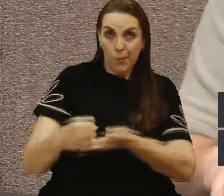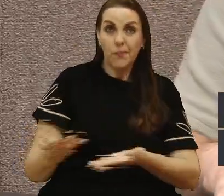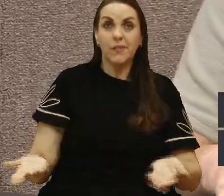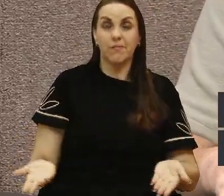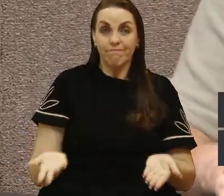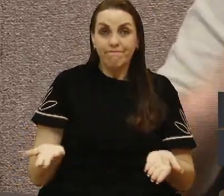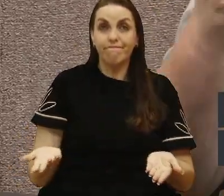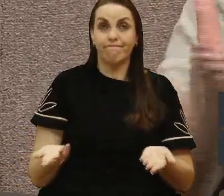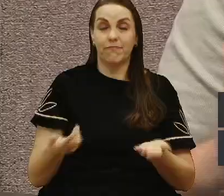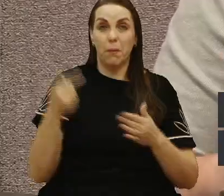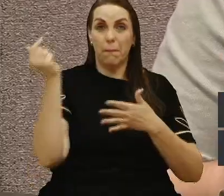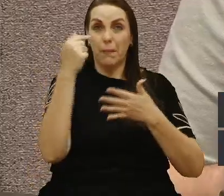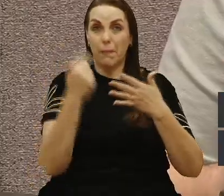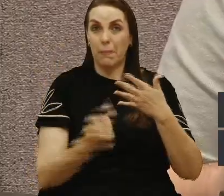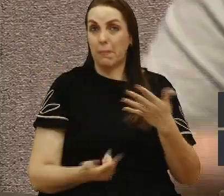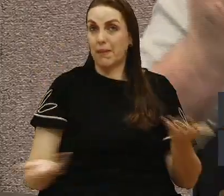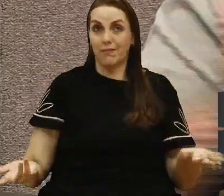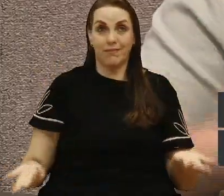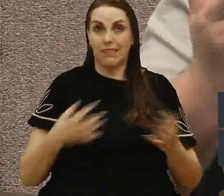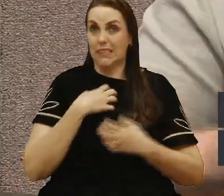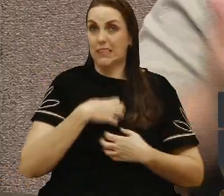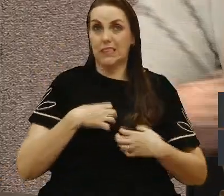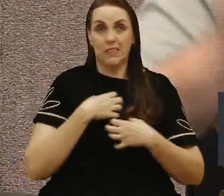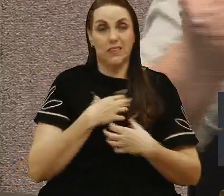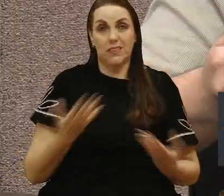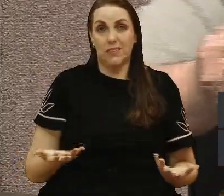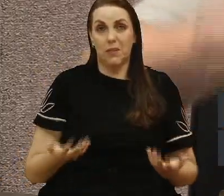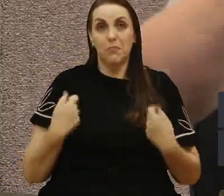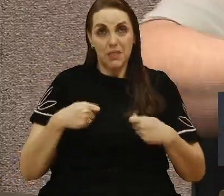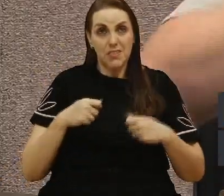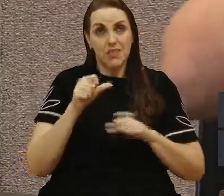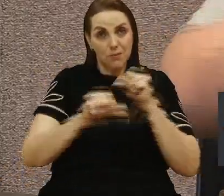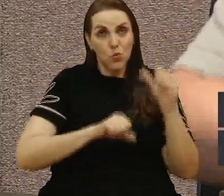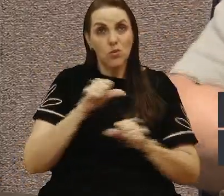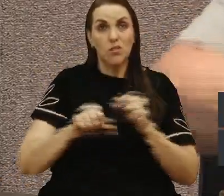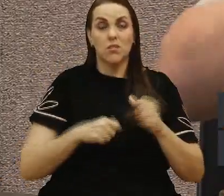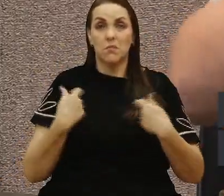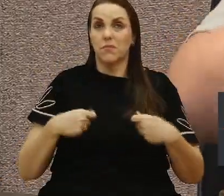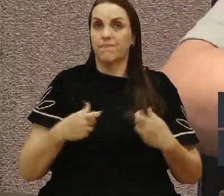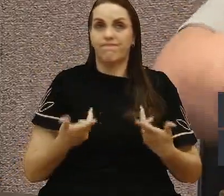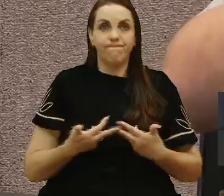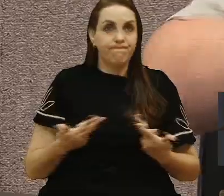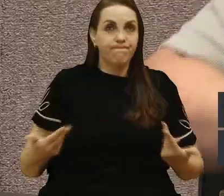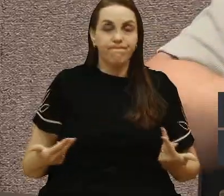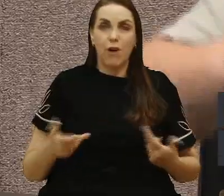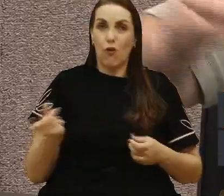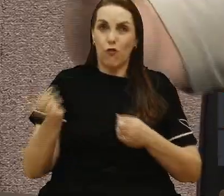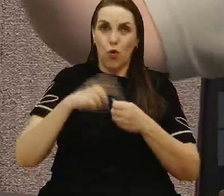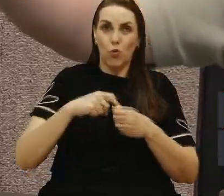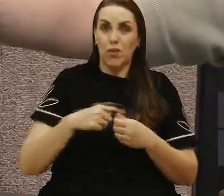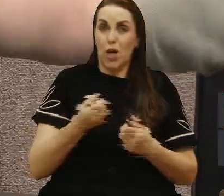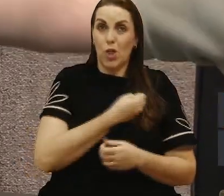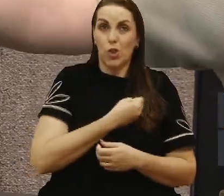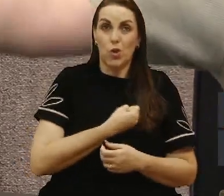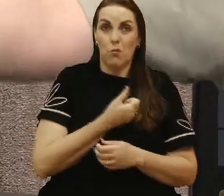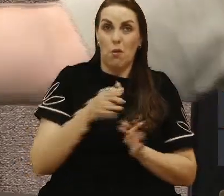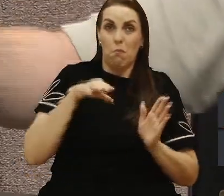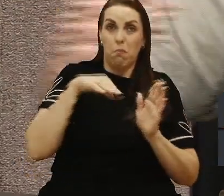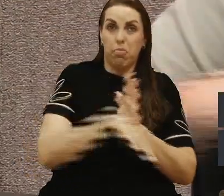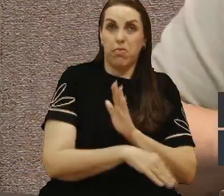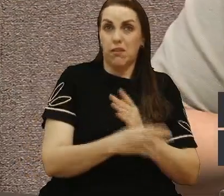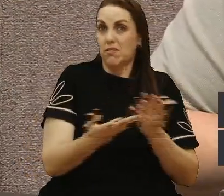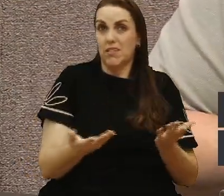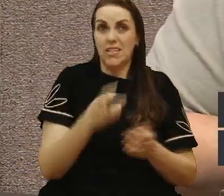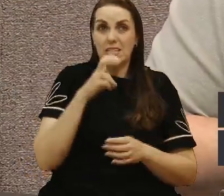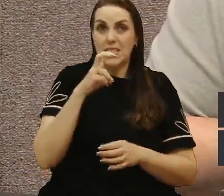essas indignações para que nós tenhamos atuação, porque do jeito que está não pode ficar. Nós não podemos voltar a ter números tristes que a Caxias tinha há 5, 6,